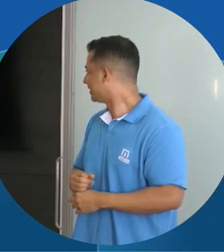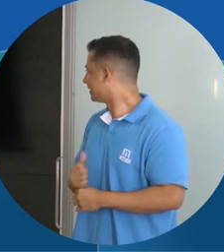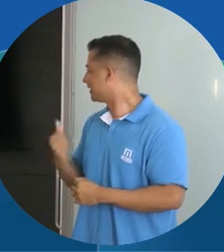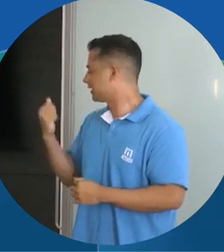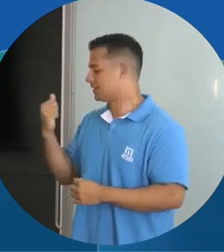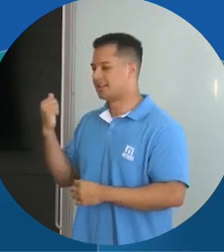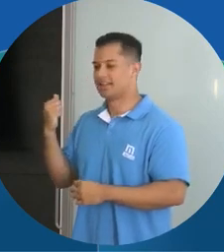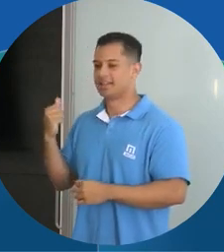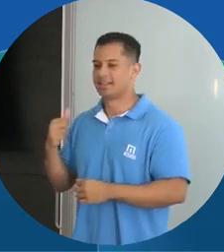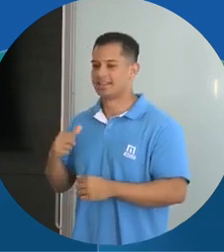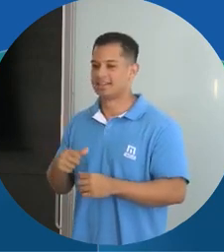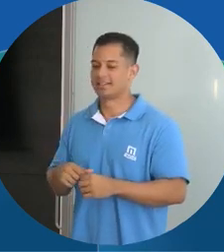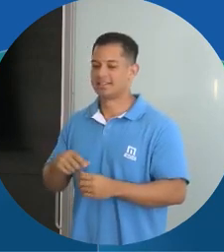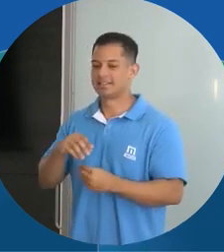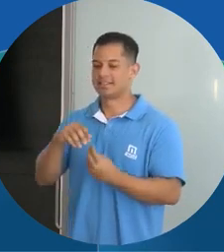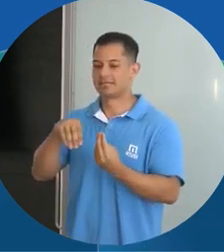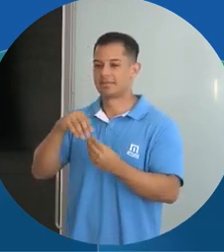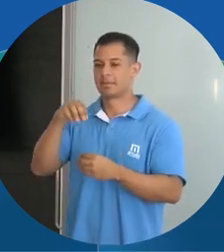misto também.